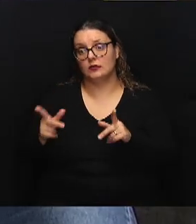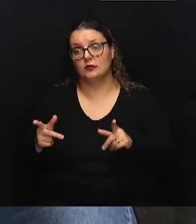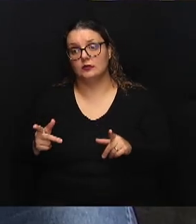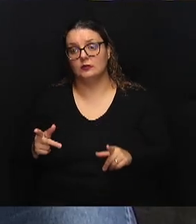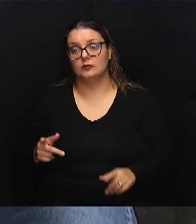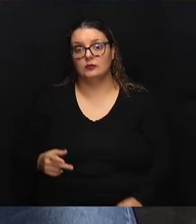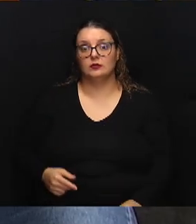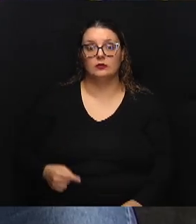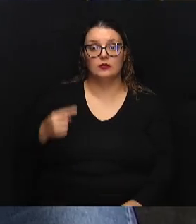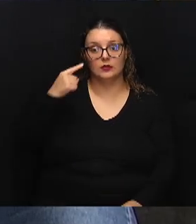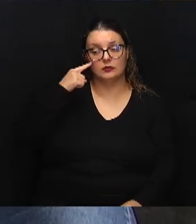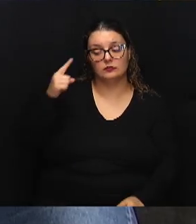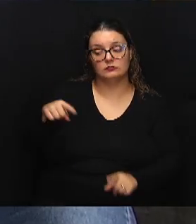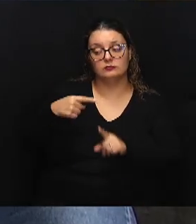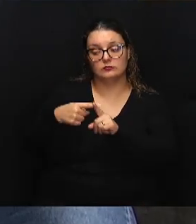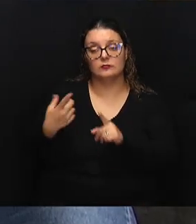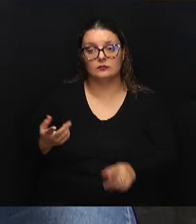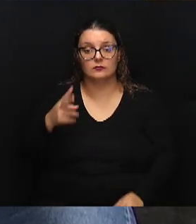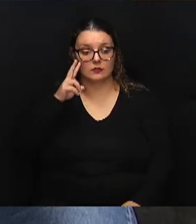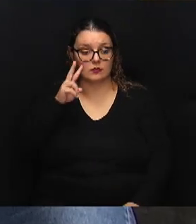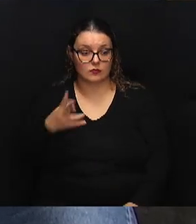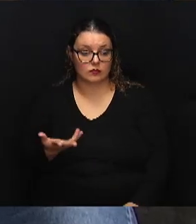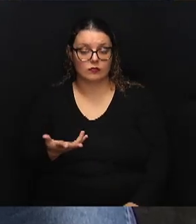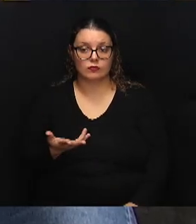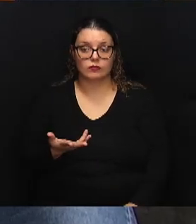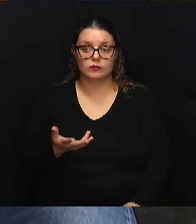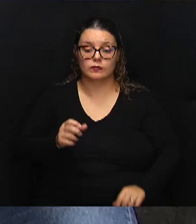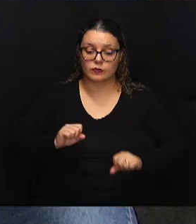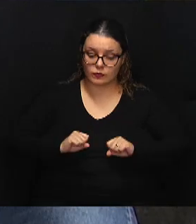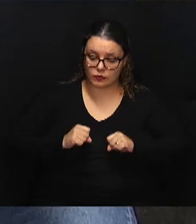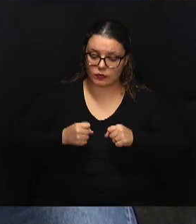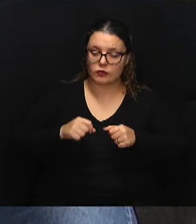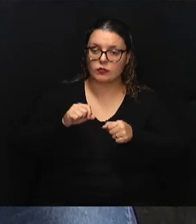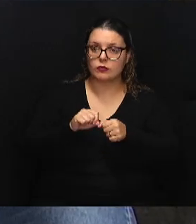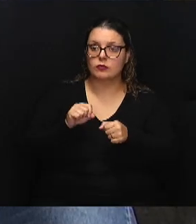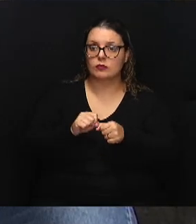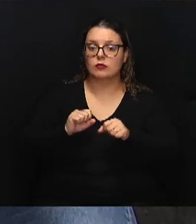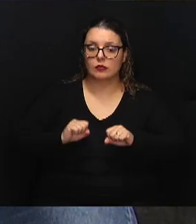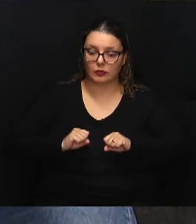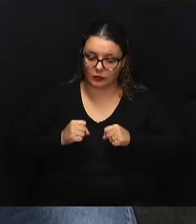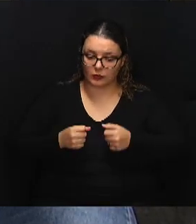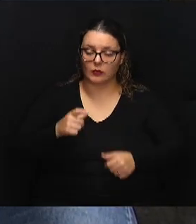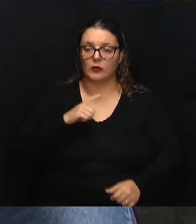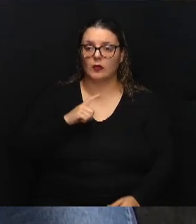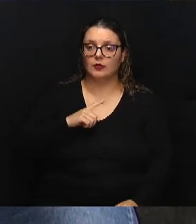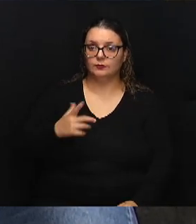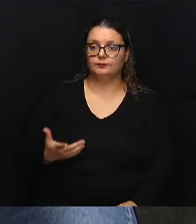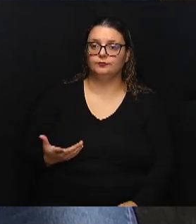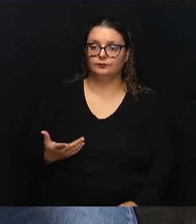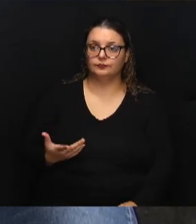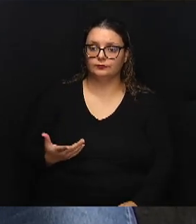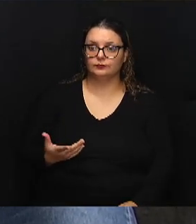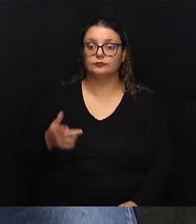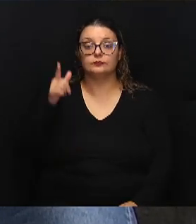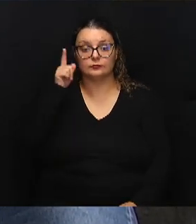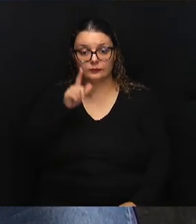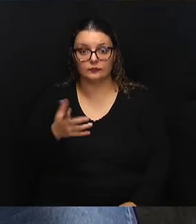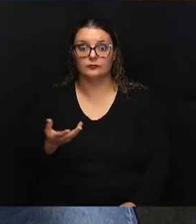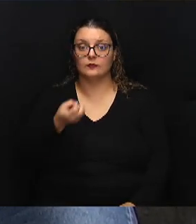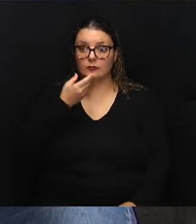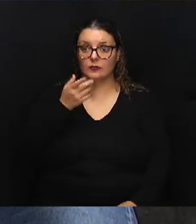lado positivo, de ver que o esforço que ele faz, a dedicação que ele faz para conseguir ter uma